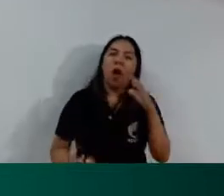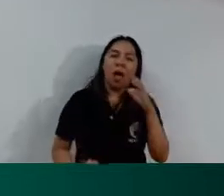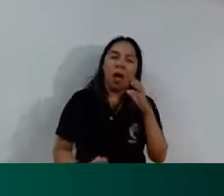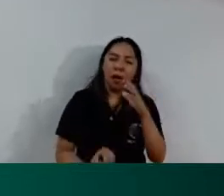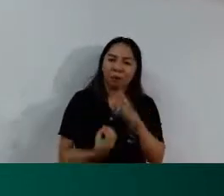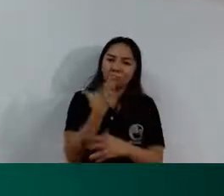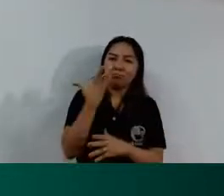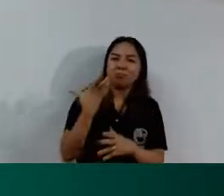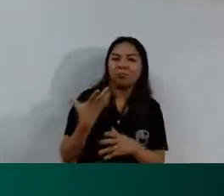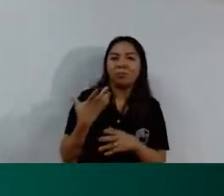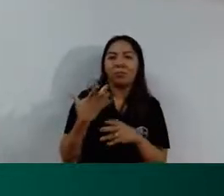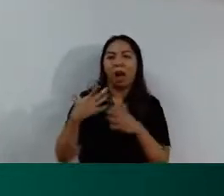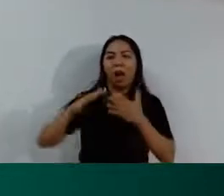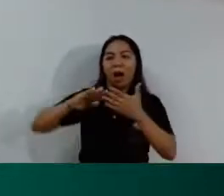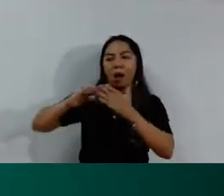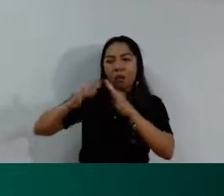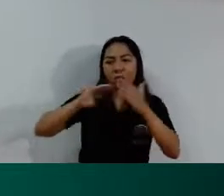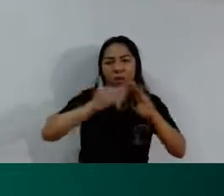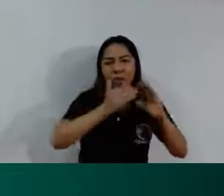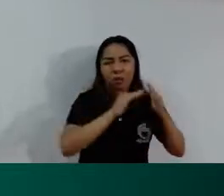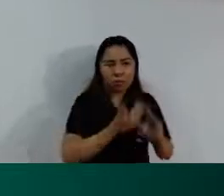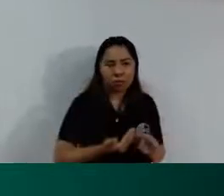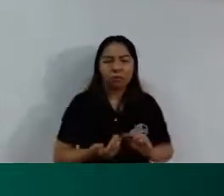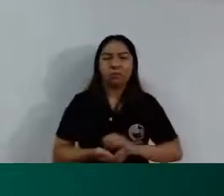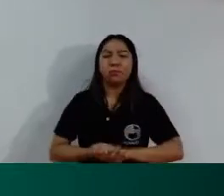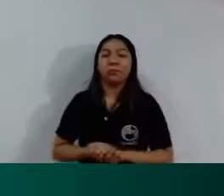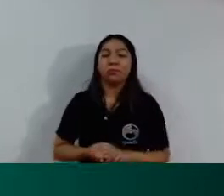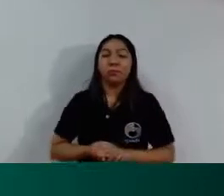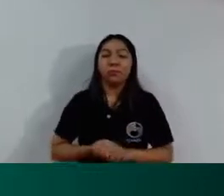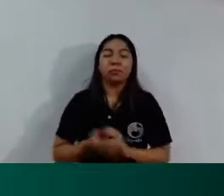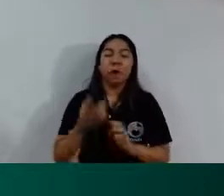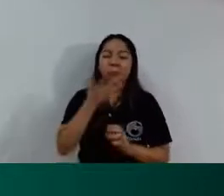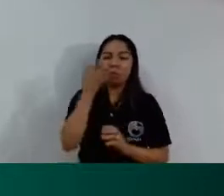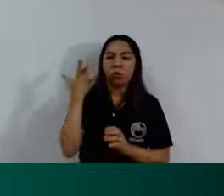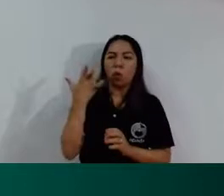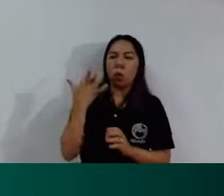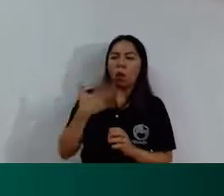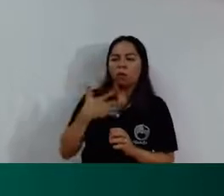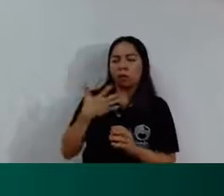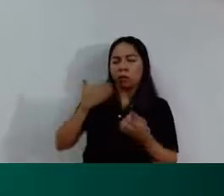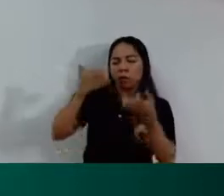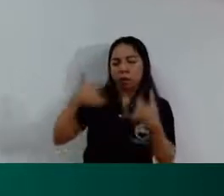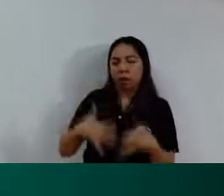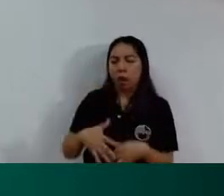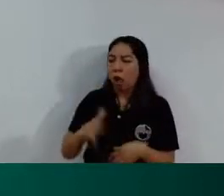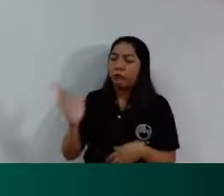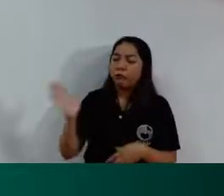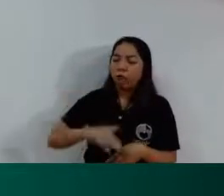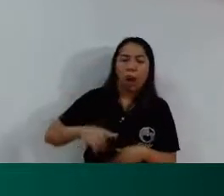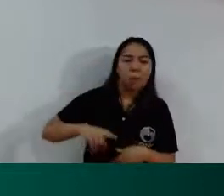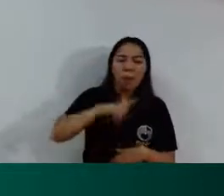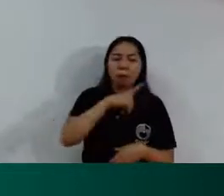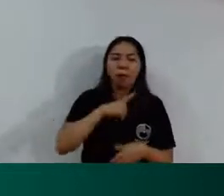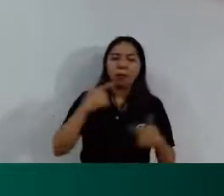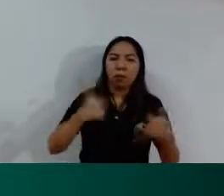né todas as regiões né E alguém chegava pronto é passado nosso e dizer assim vamos que ali tem trabalho botava o cara no